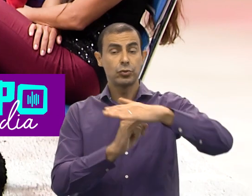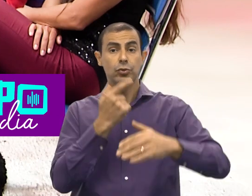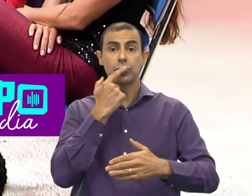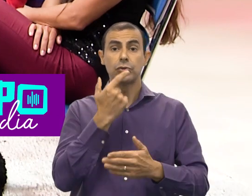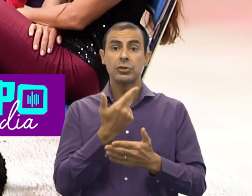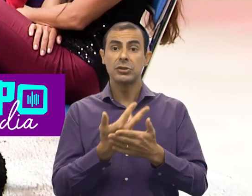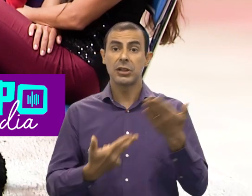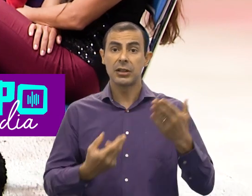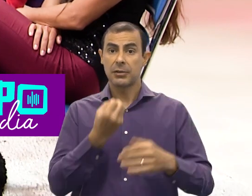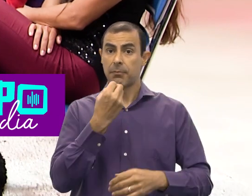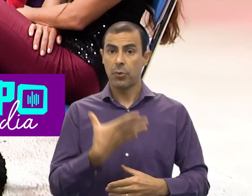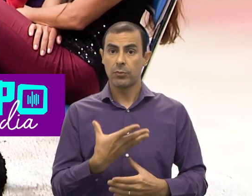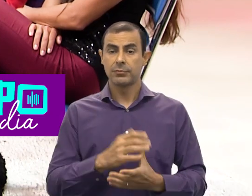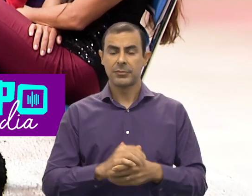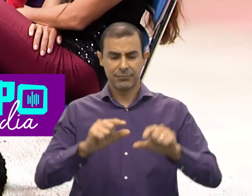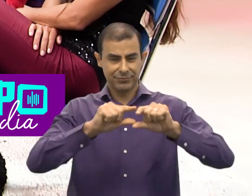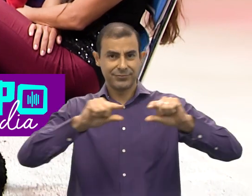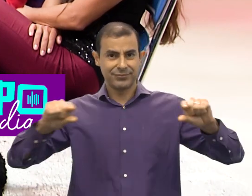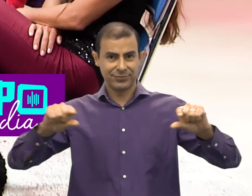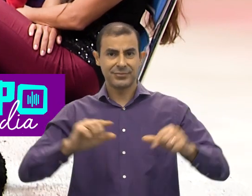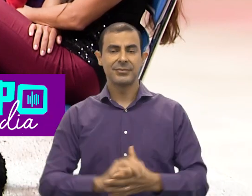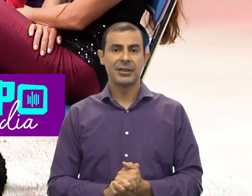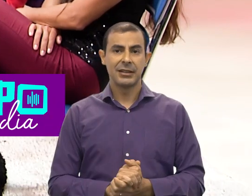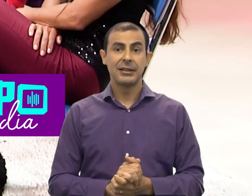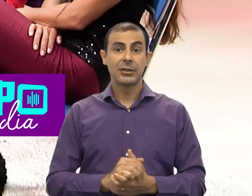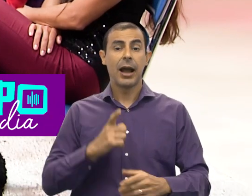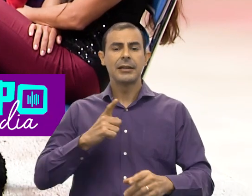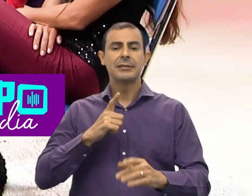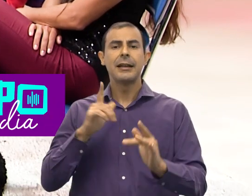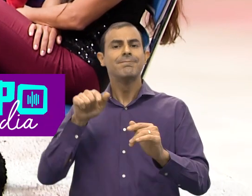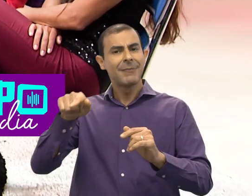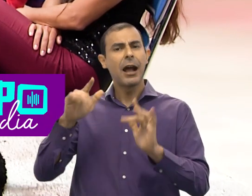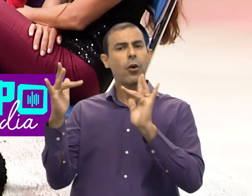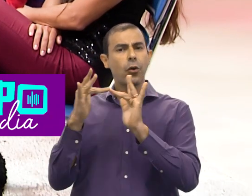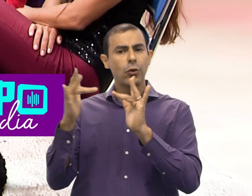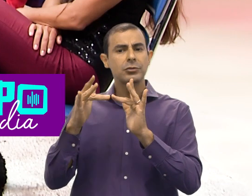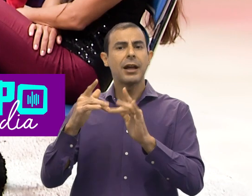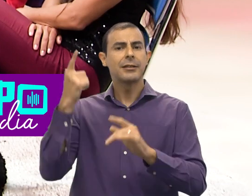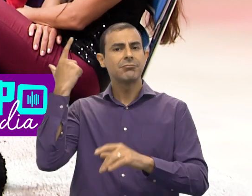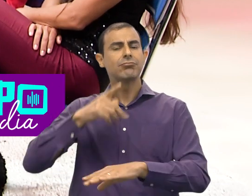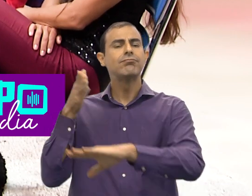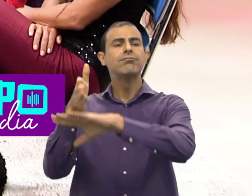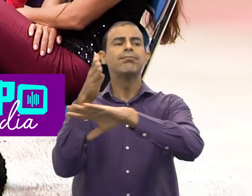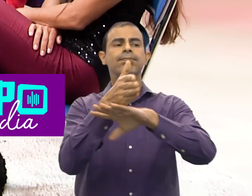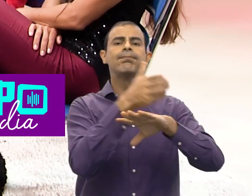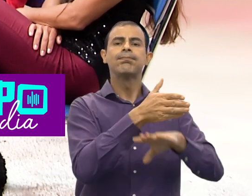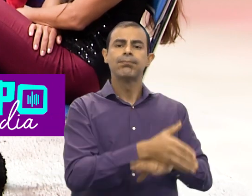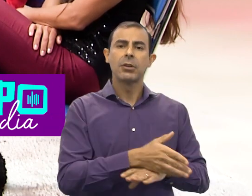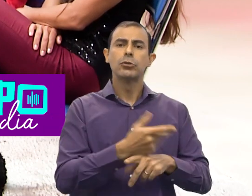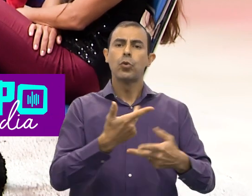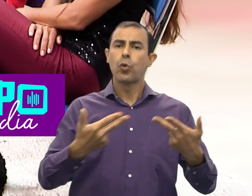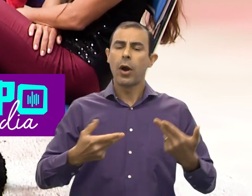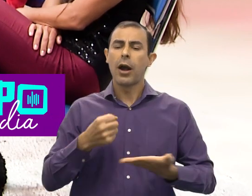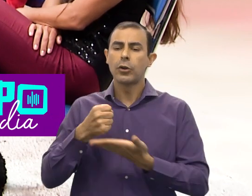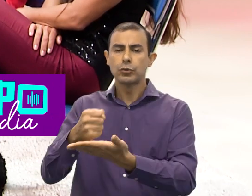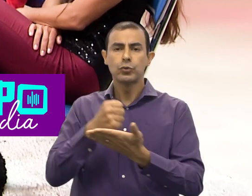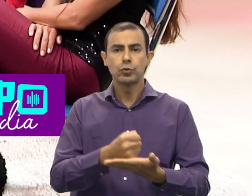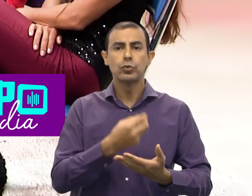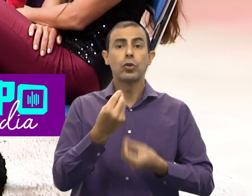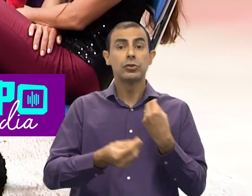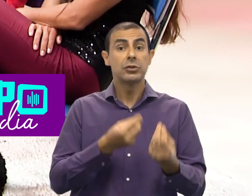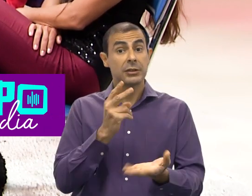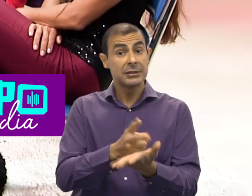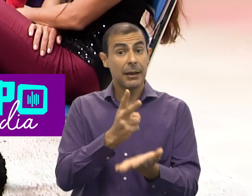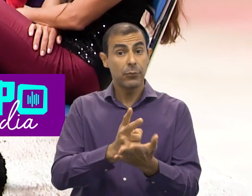@Instituto Sangue Bom. É a forma pela qual a gente faz os contatos e a gente executa e realiza várias ações voltadas para a doação de sangue e